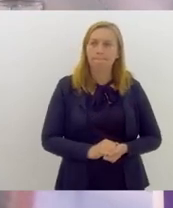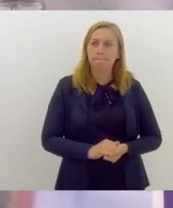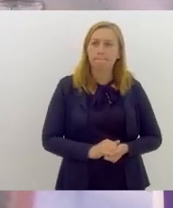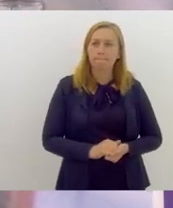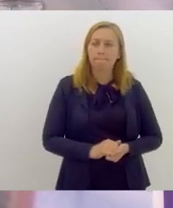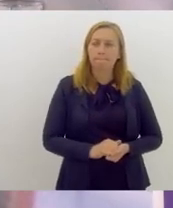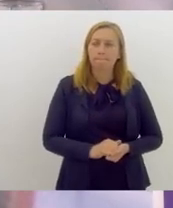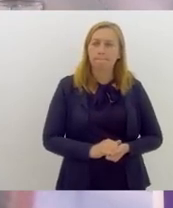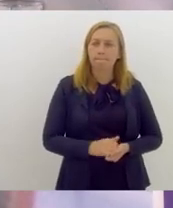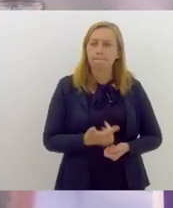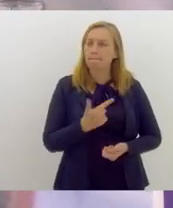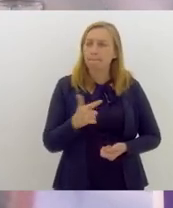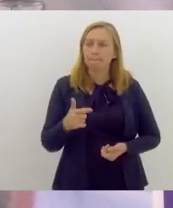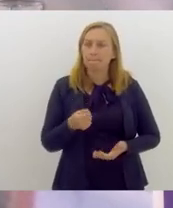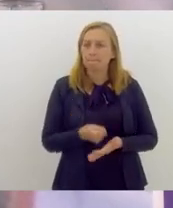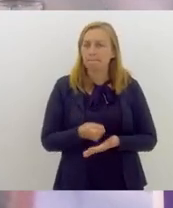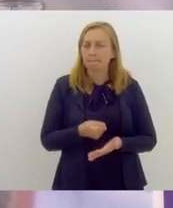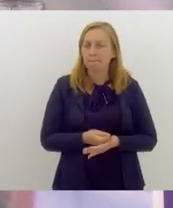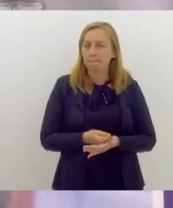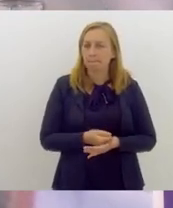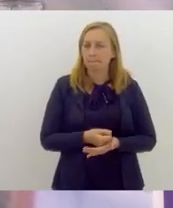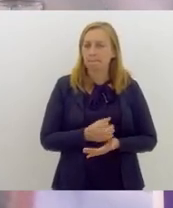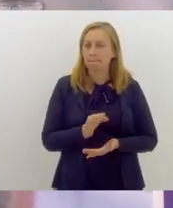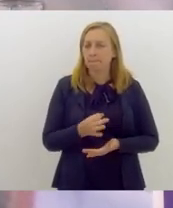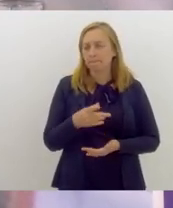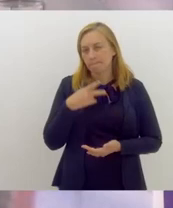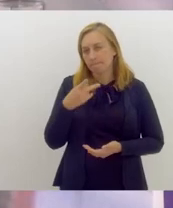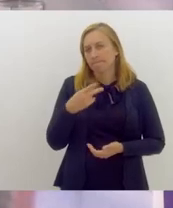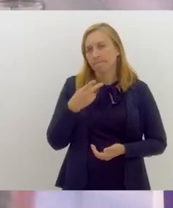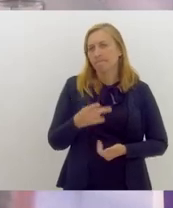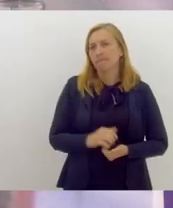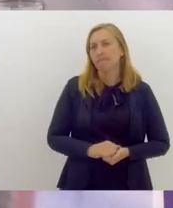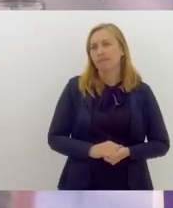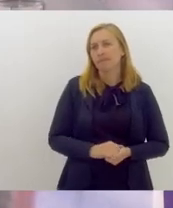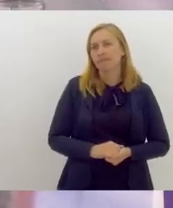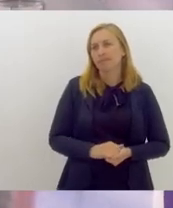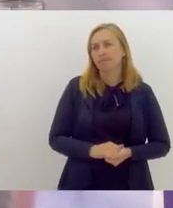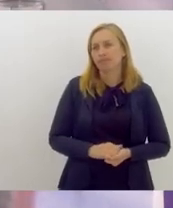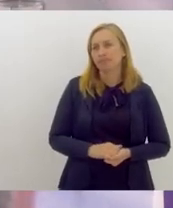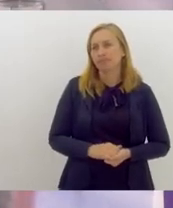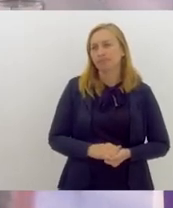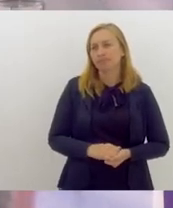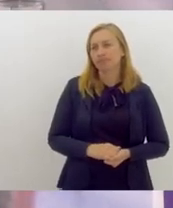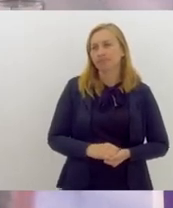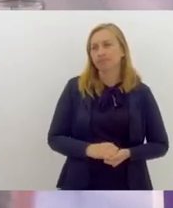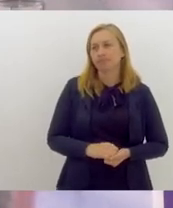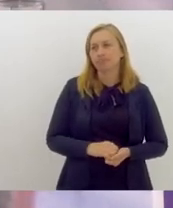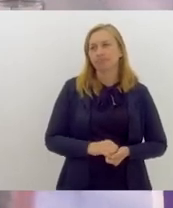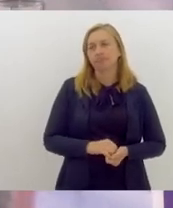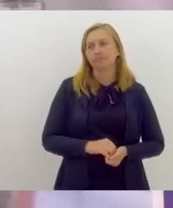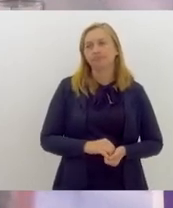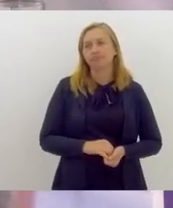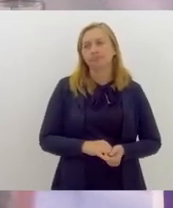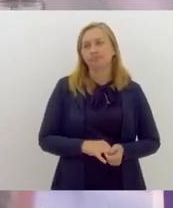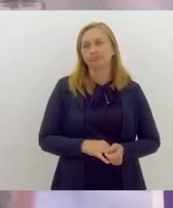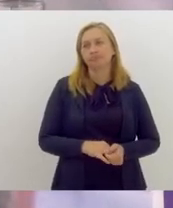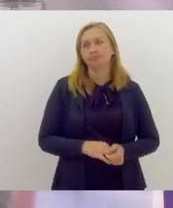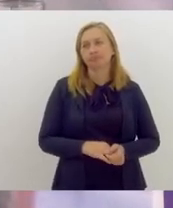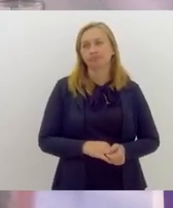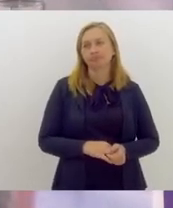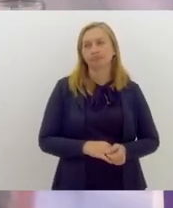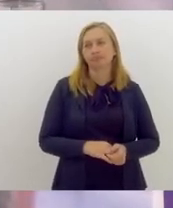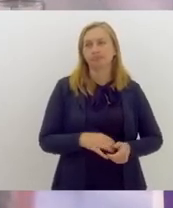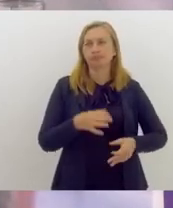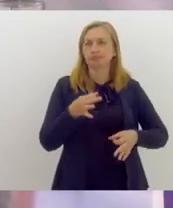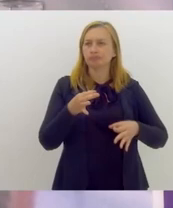não existe obrigação legal queria fazer uma ressalva inclusive isso é um núcleo de respeito a